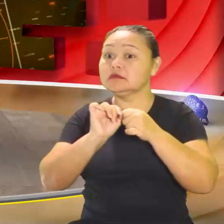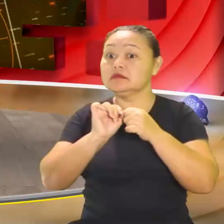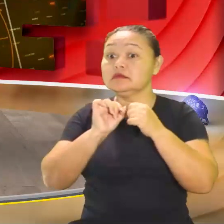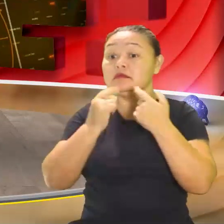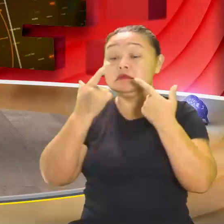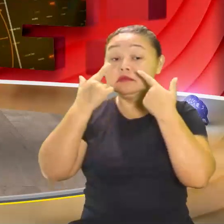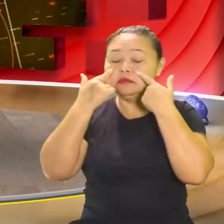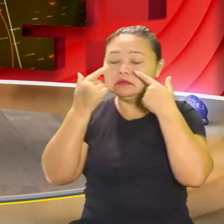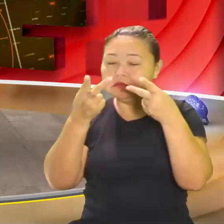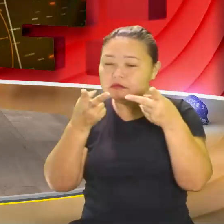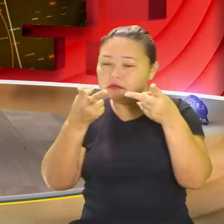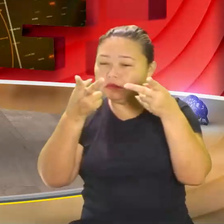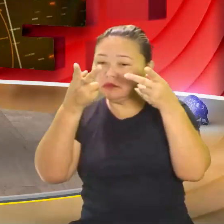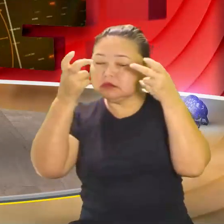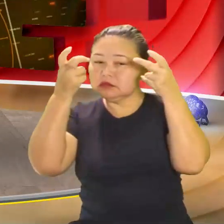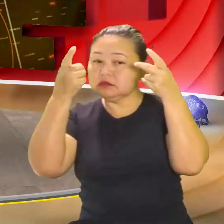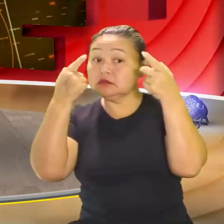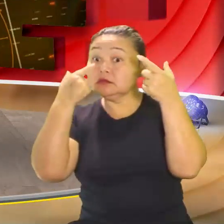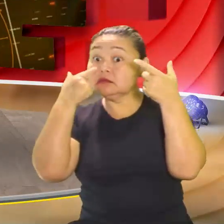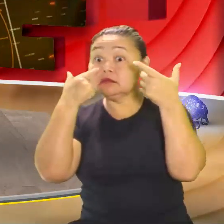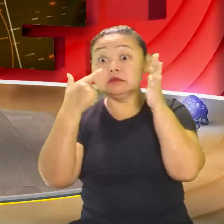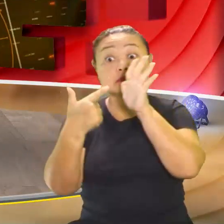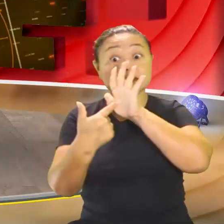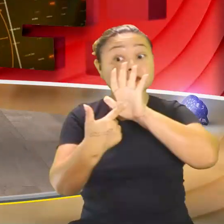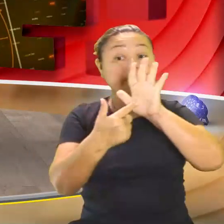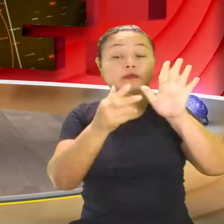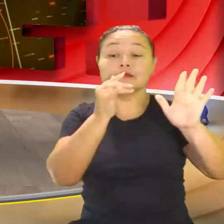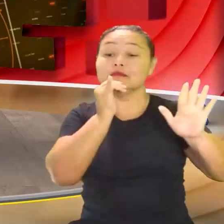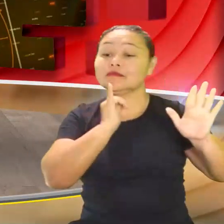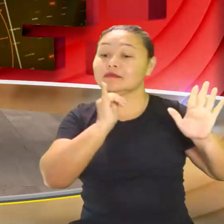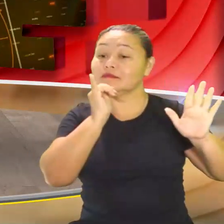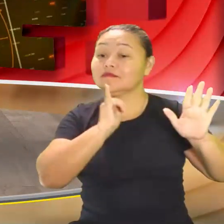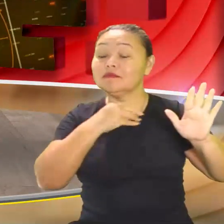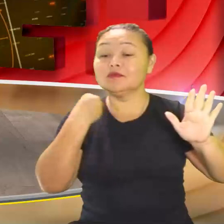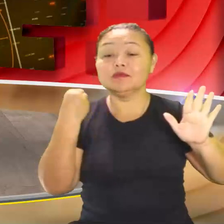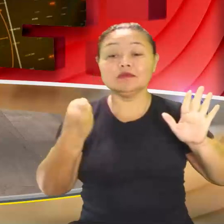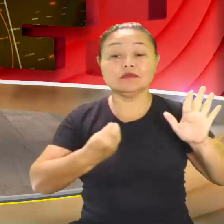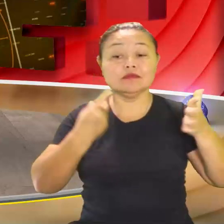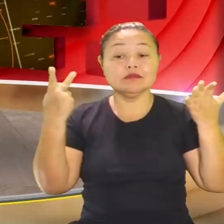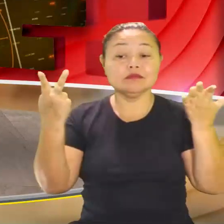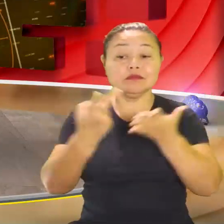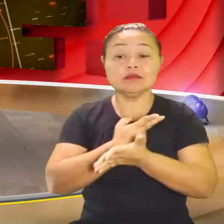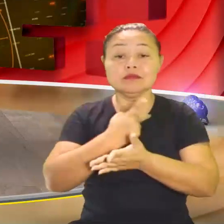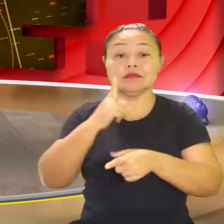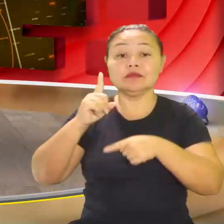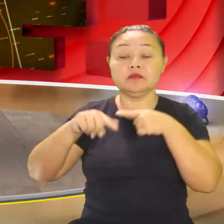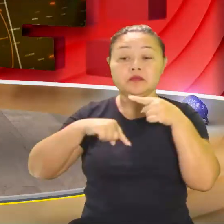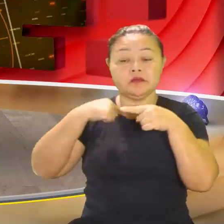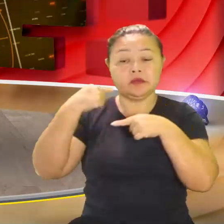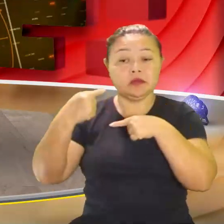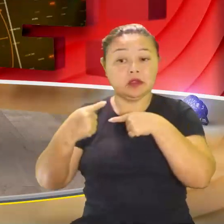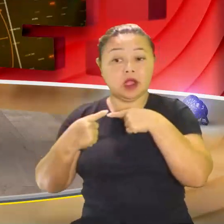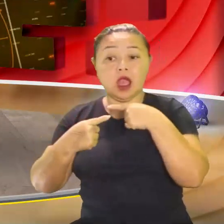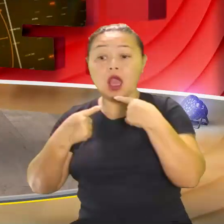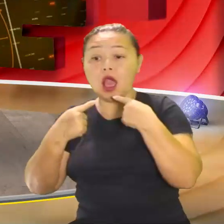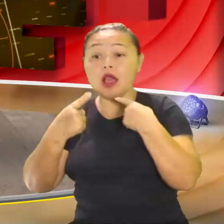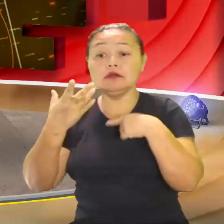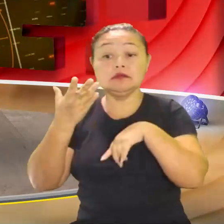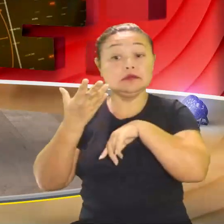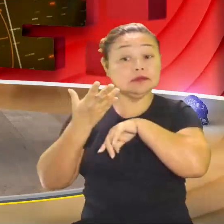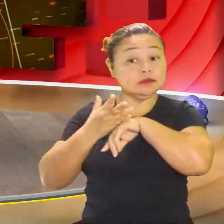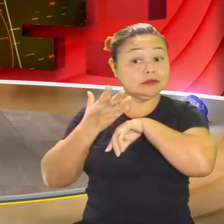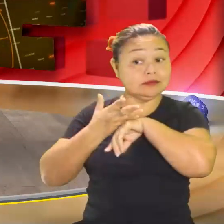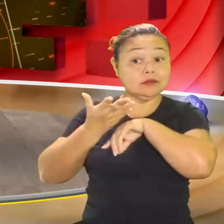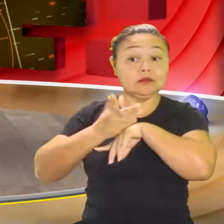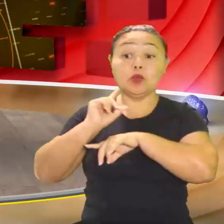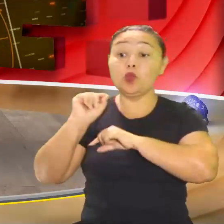parte intuitiva. Nós vamos mostrar os exemplos para vocês, vamos mostrar como que acontece, e você vai, acho que vai até ficar mais prático de entender o